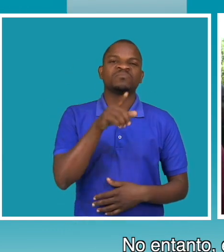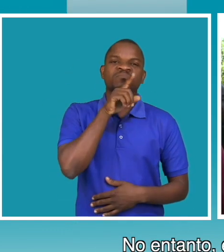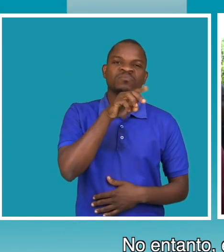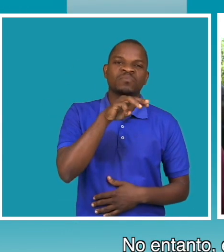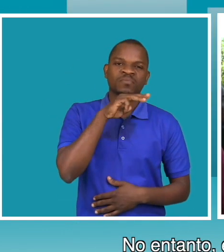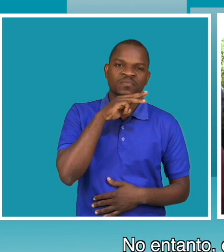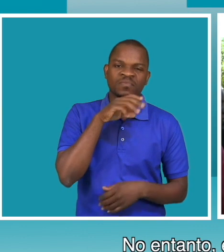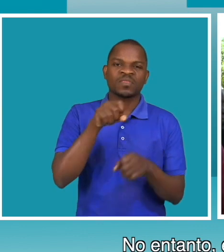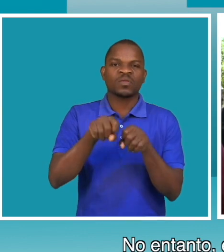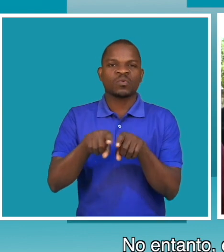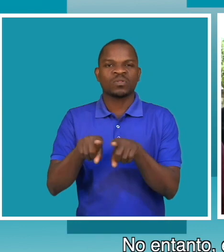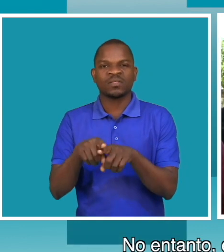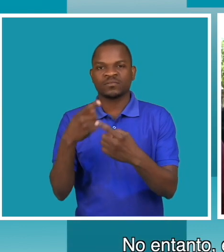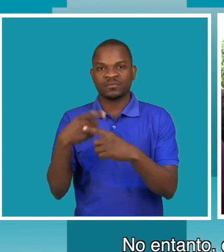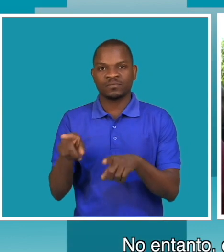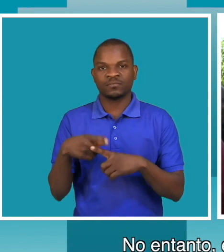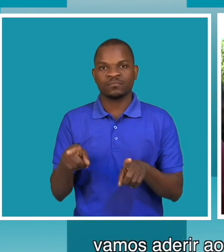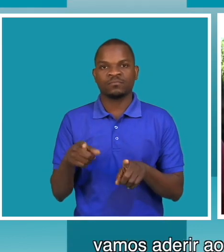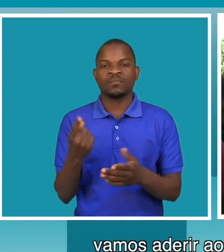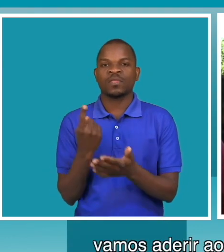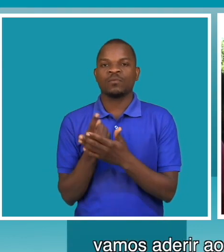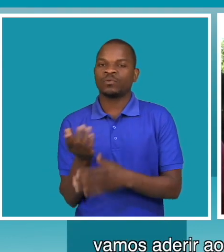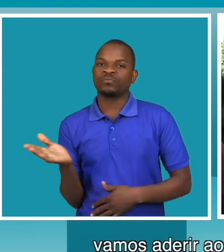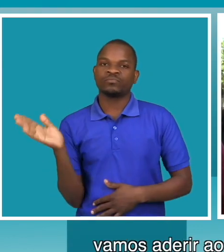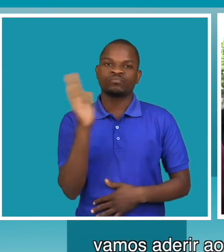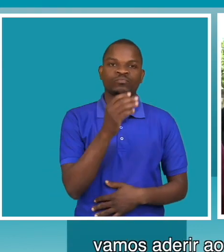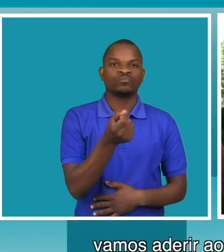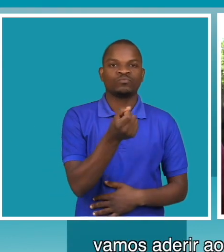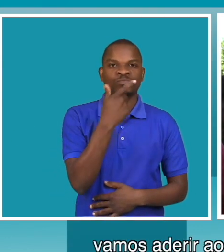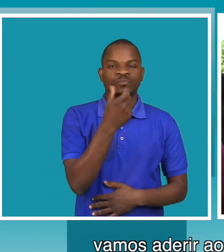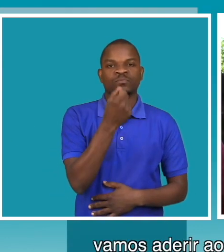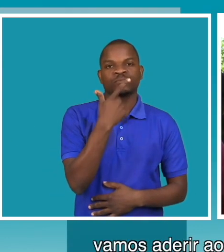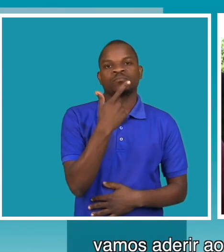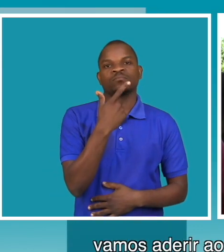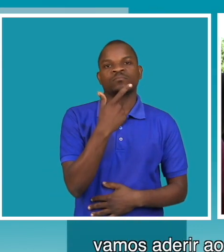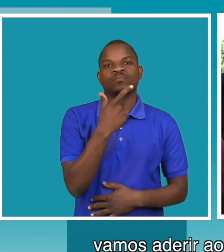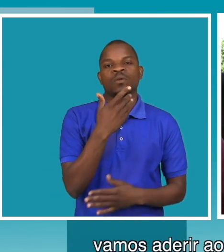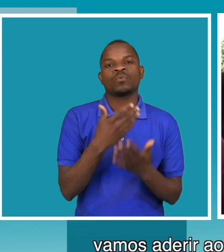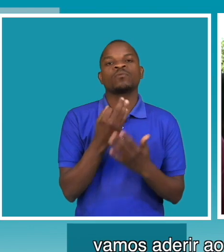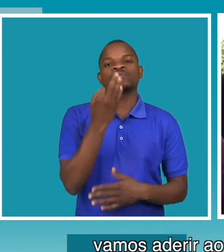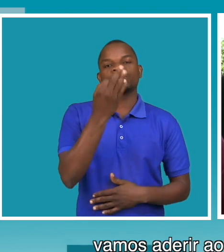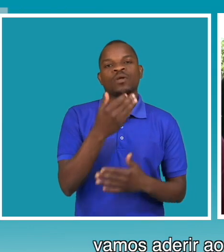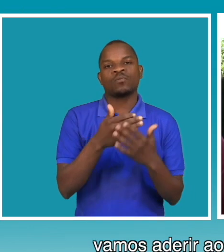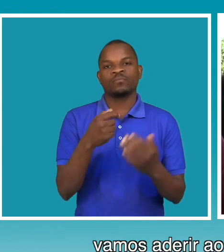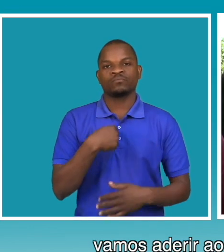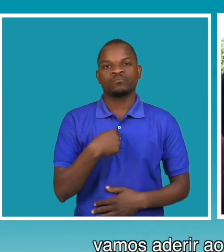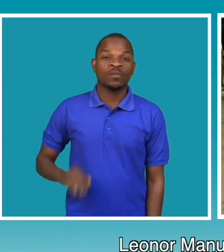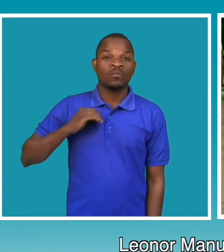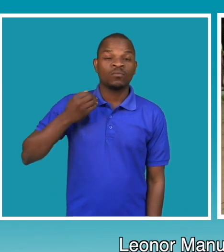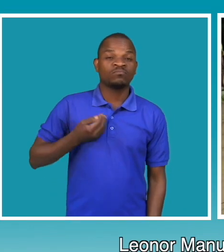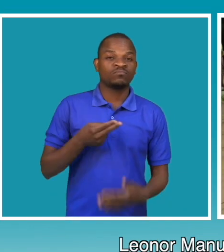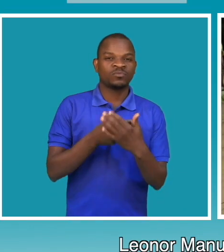pais, meus parentes, meus colegas, vamos dirir o tratamento, vocês vão ser como eu.